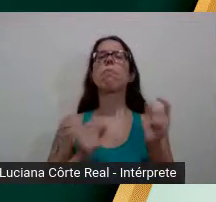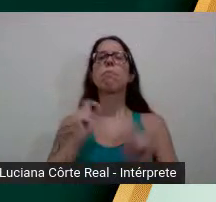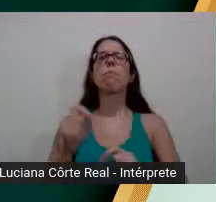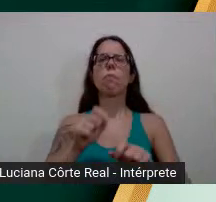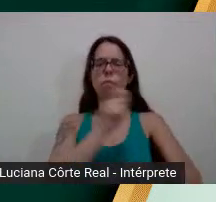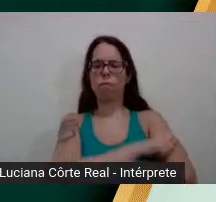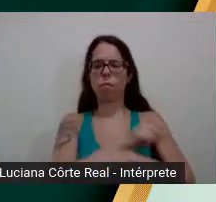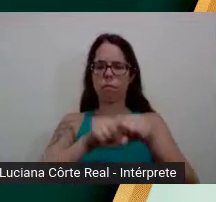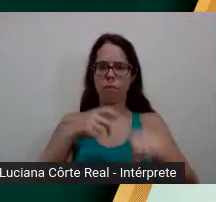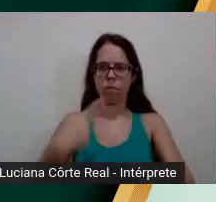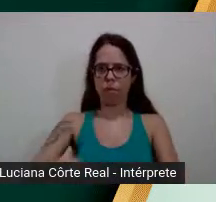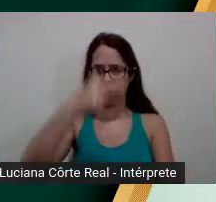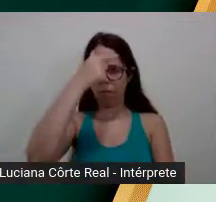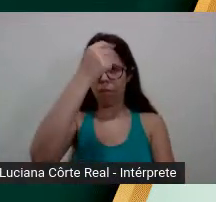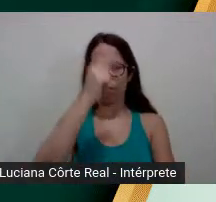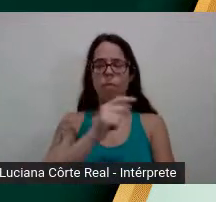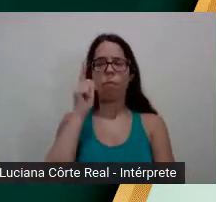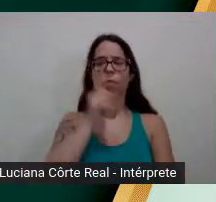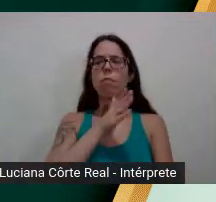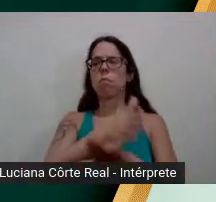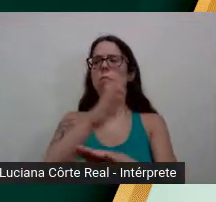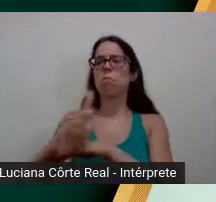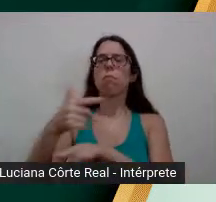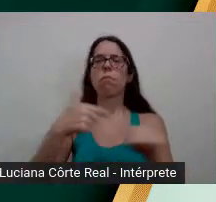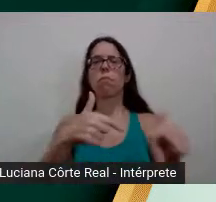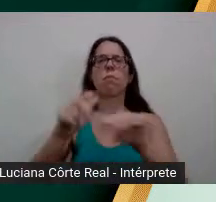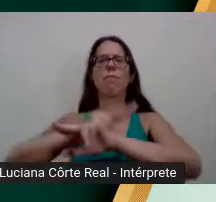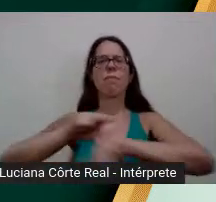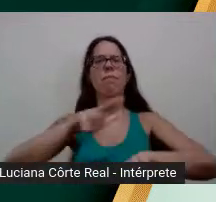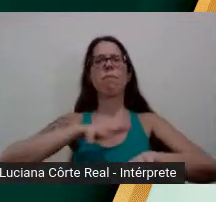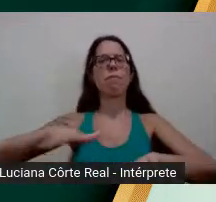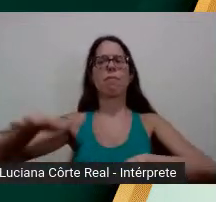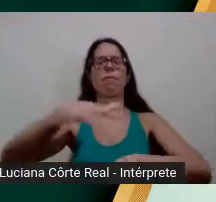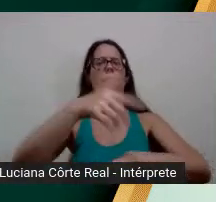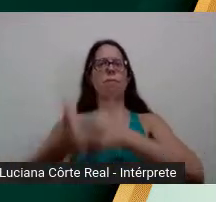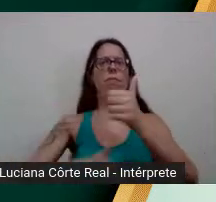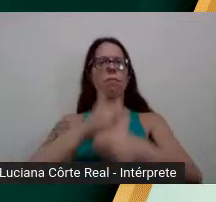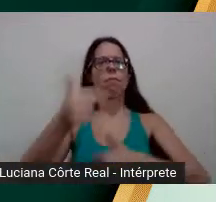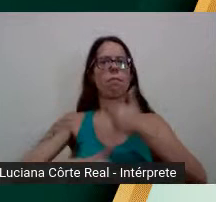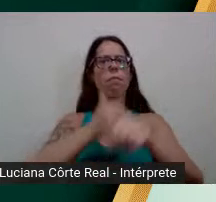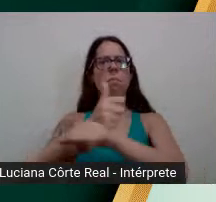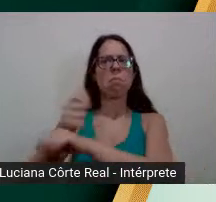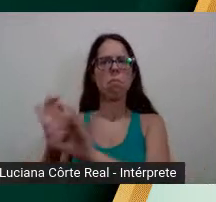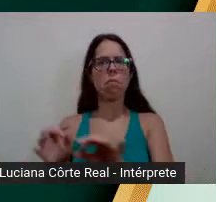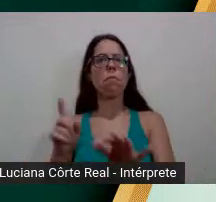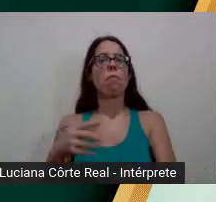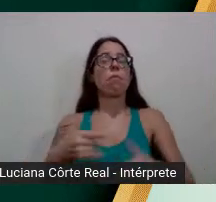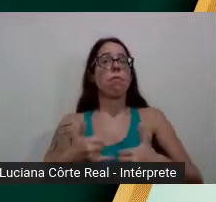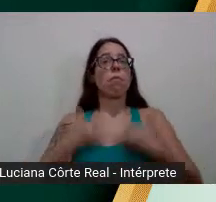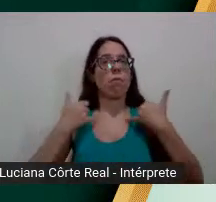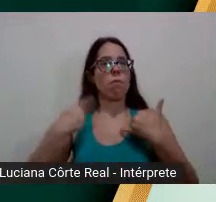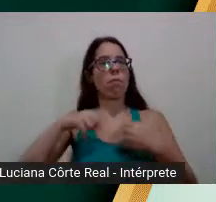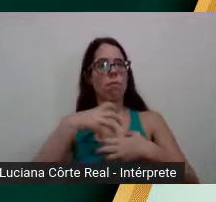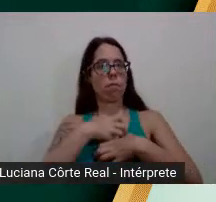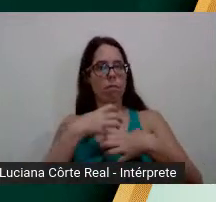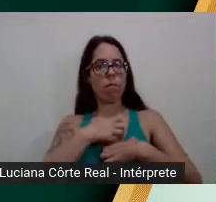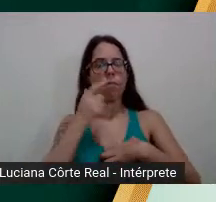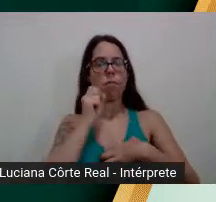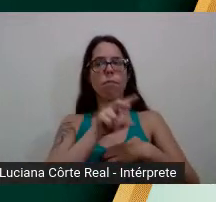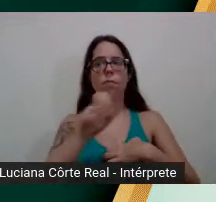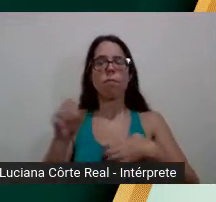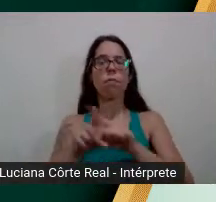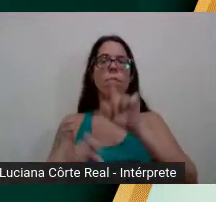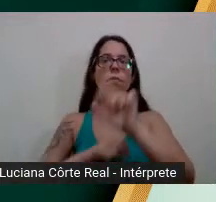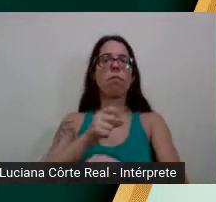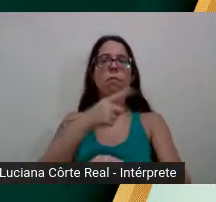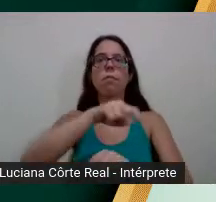mais diversas áreas de atuação. É motivo de muito orgulho a inserção no mercado de trabalho e a ocupação de